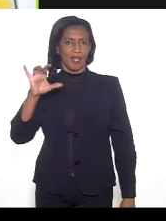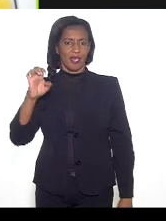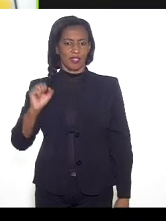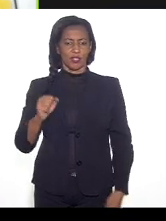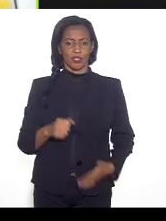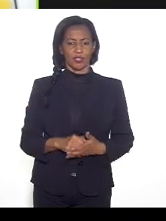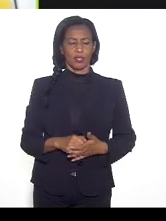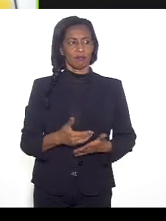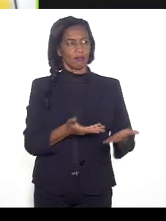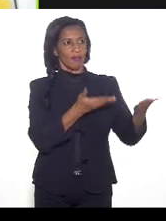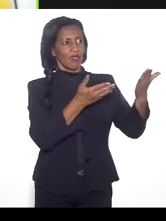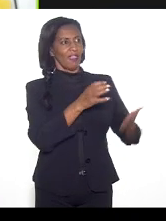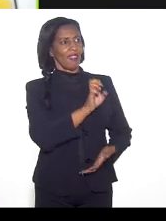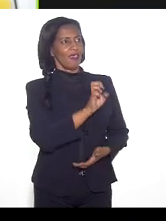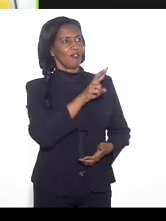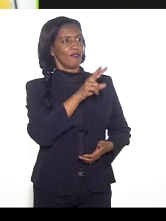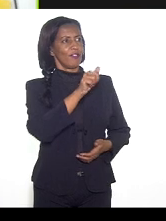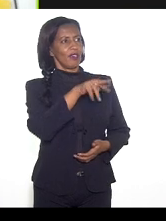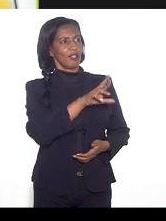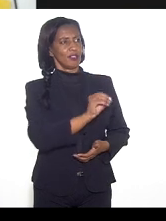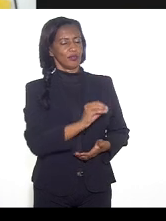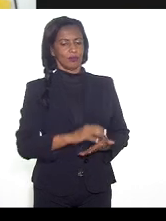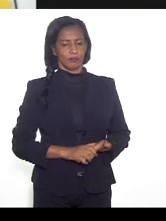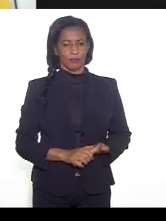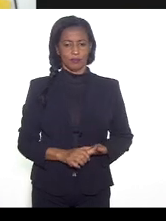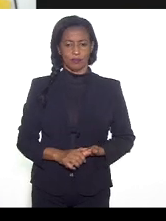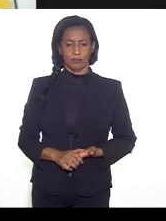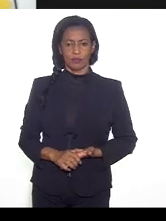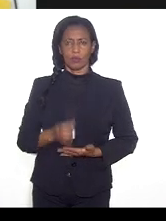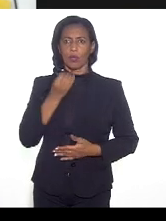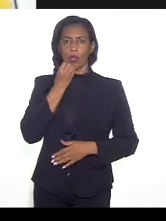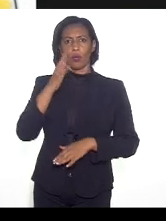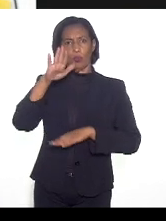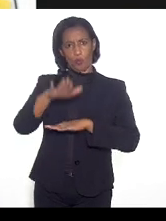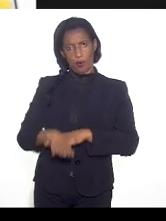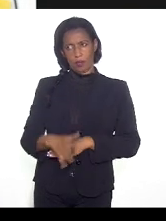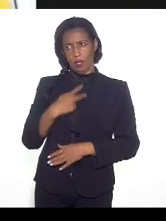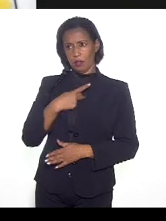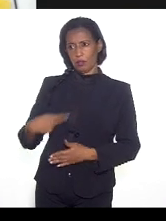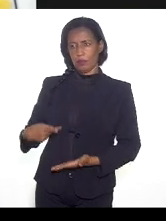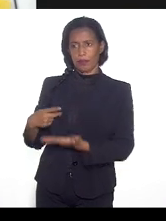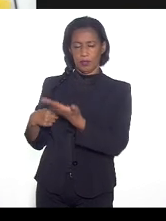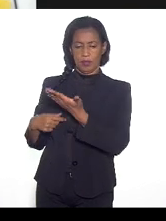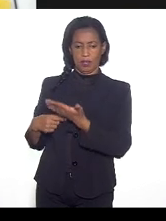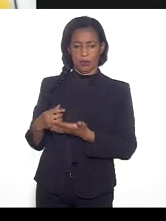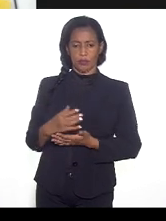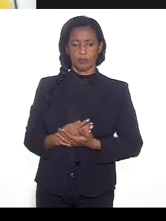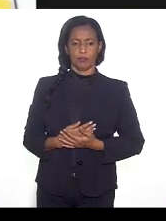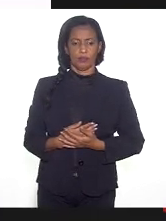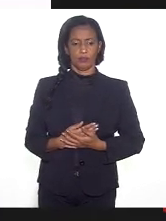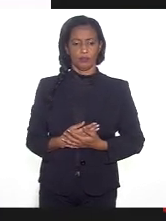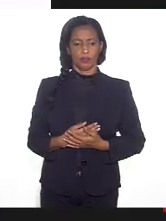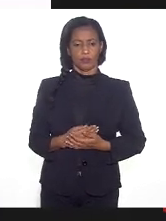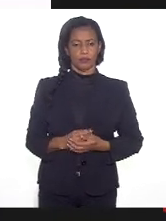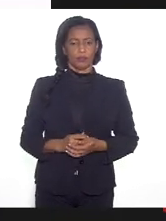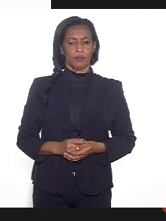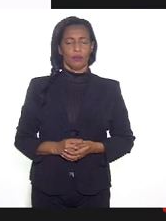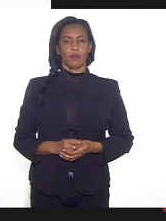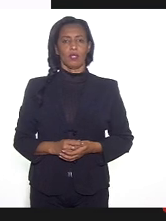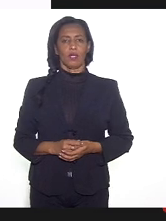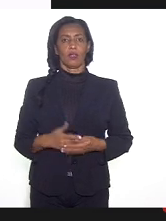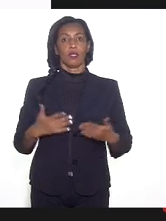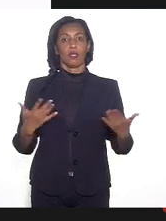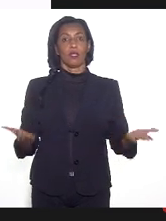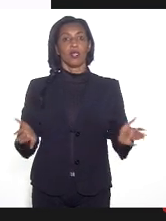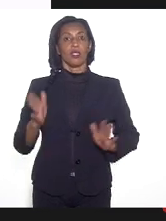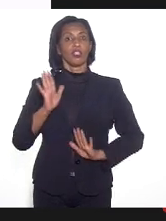palavra, Evandro. Então, boa tarde, senhor presidente. É só para ressaltar, que já, e o coronel também, que